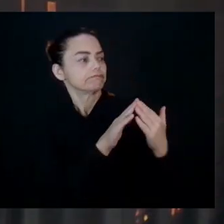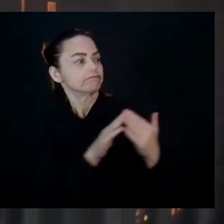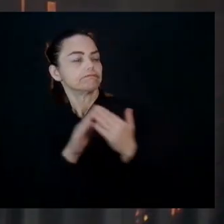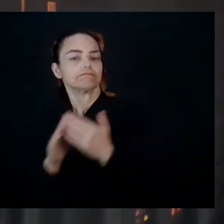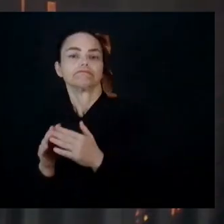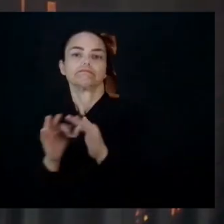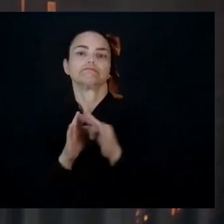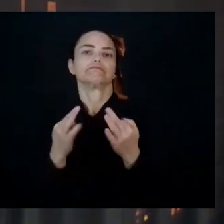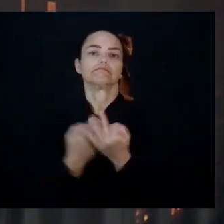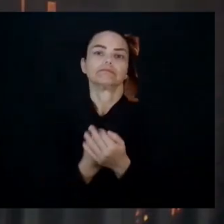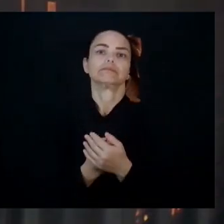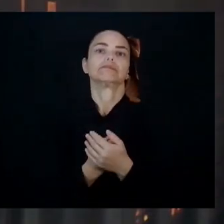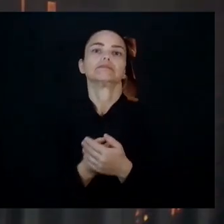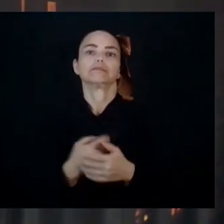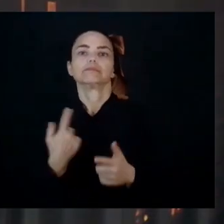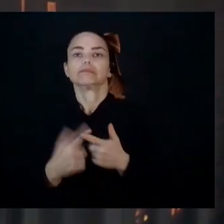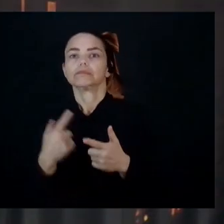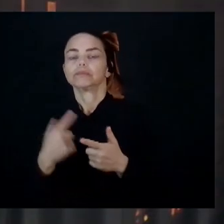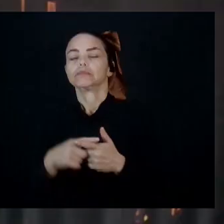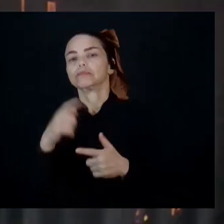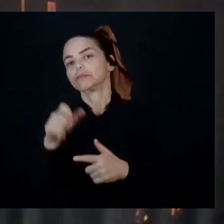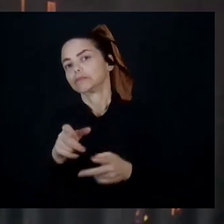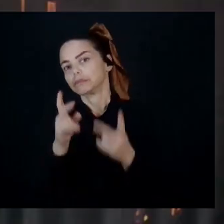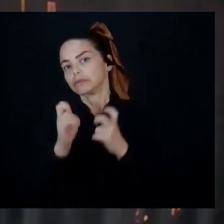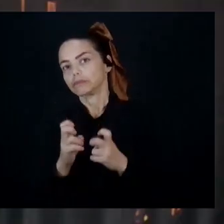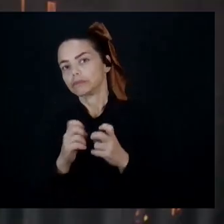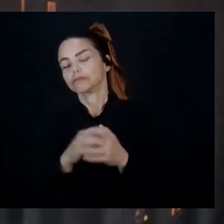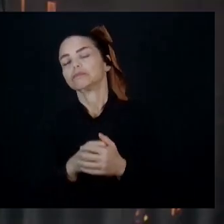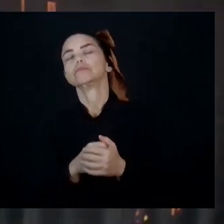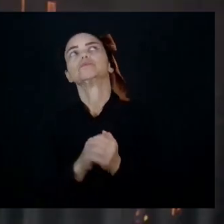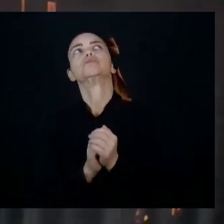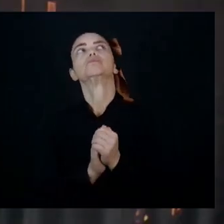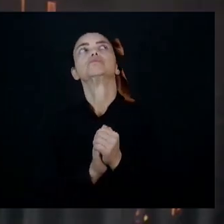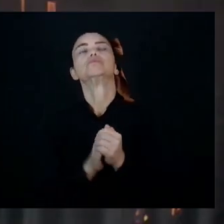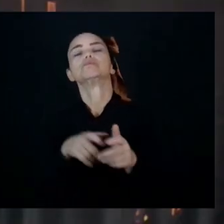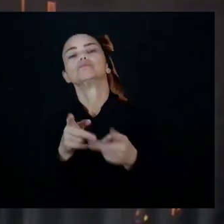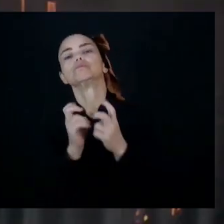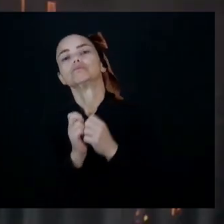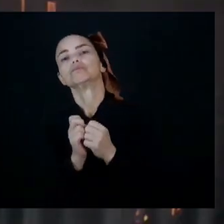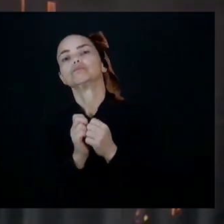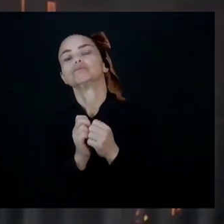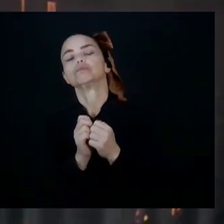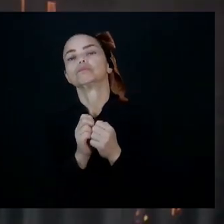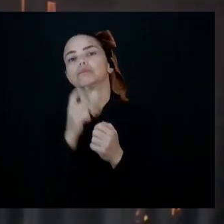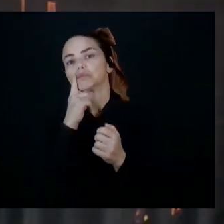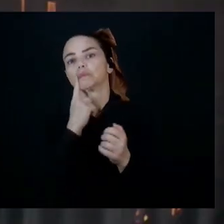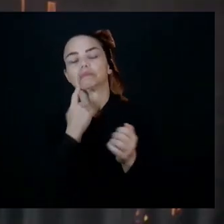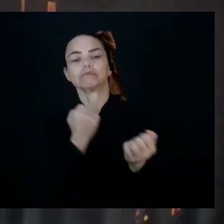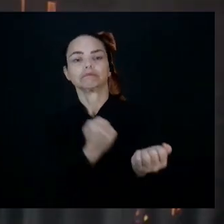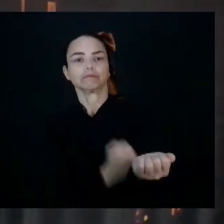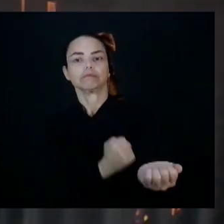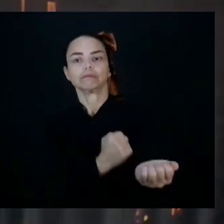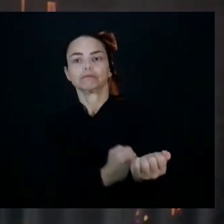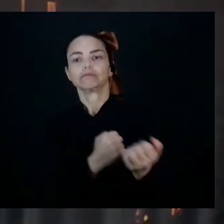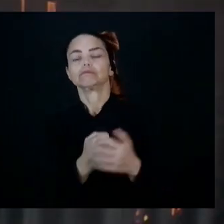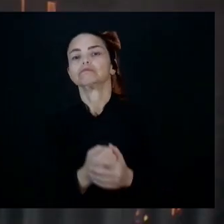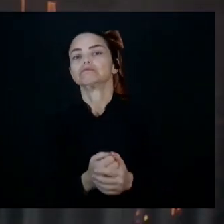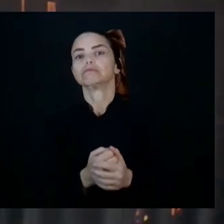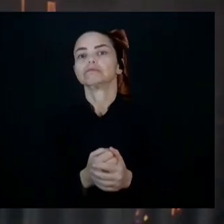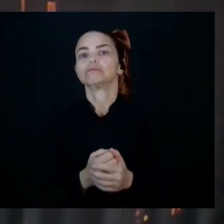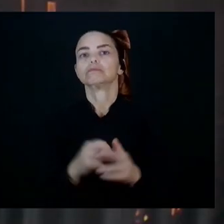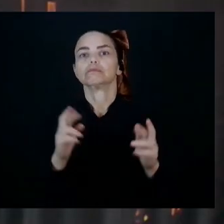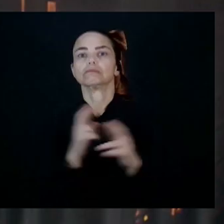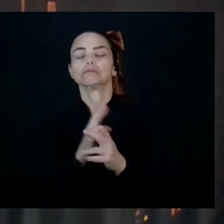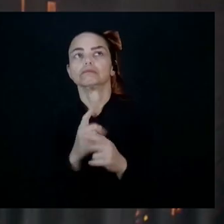Mas justamente porque alguém percebeu alguma coisa, percebeu uma marca, né, percebeu uma relação